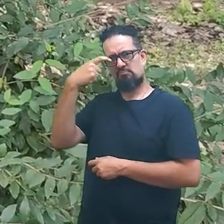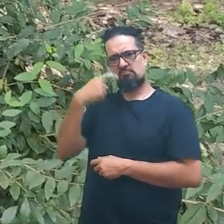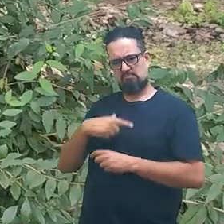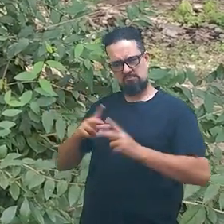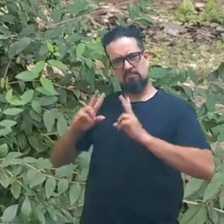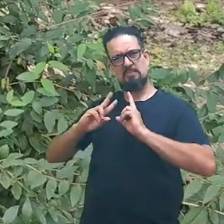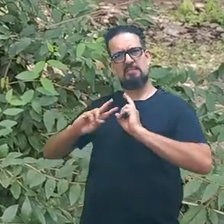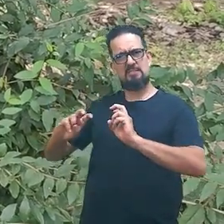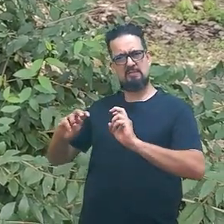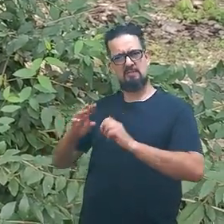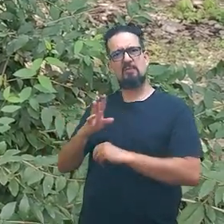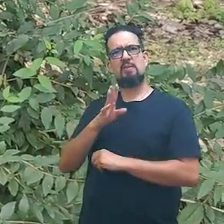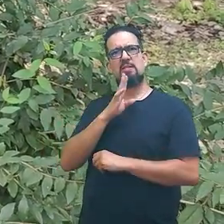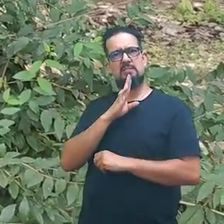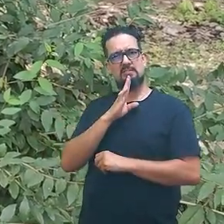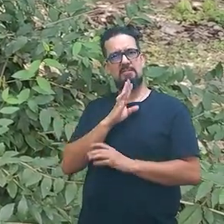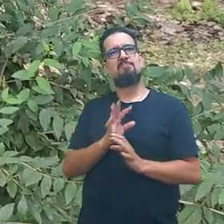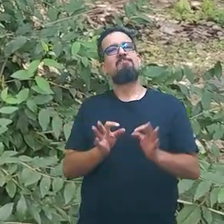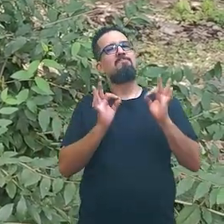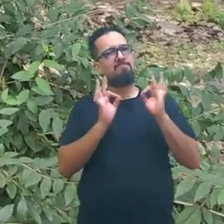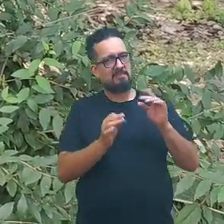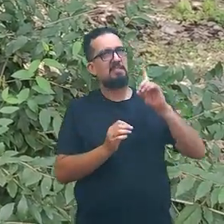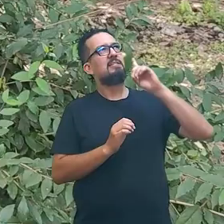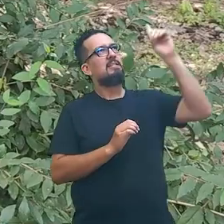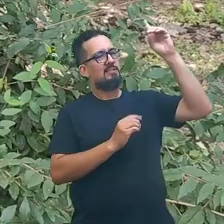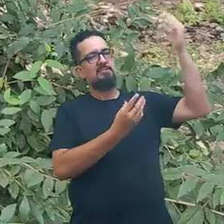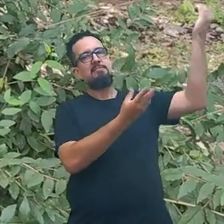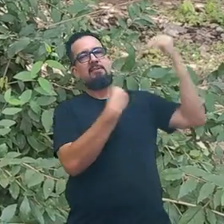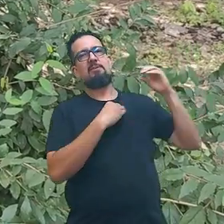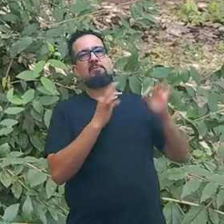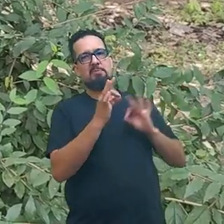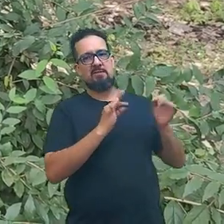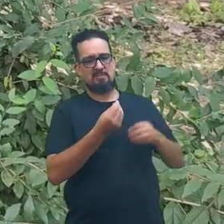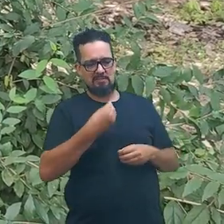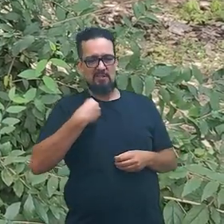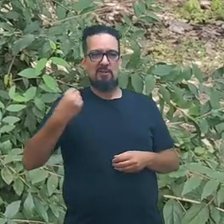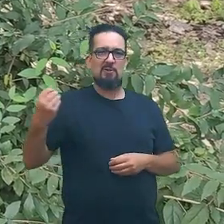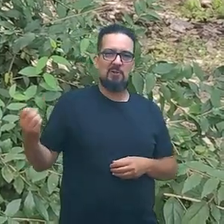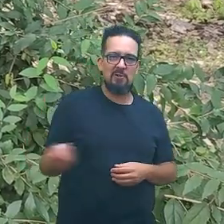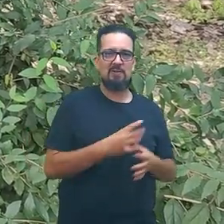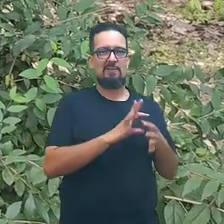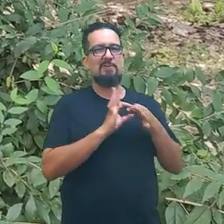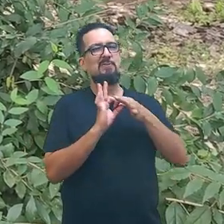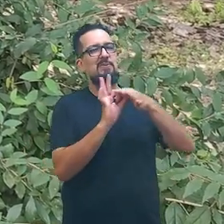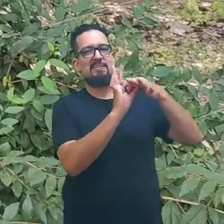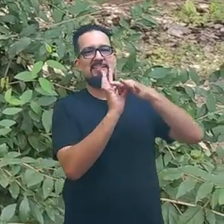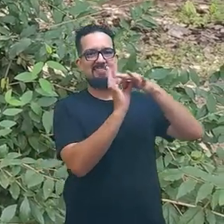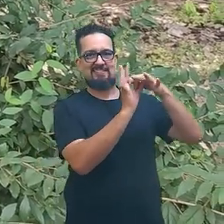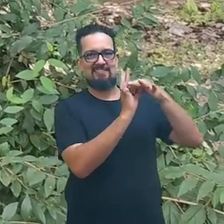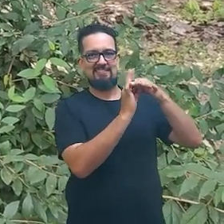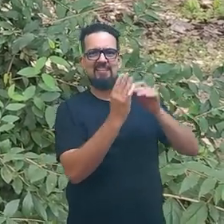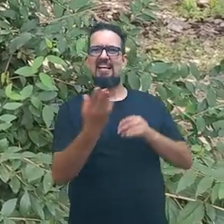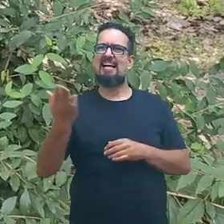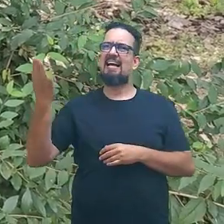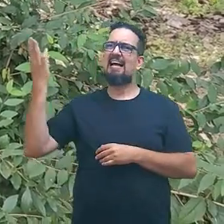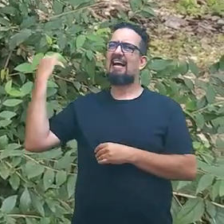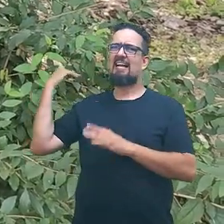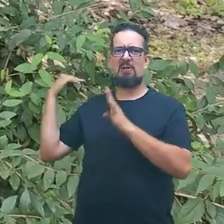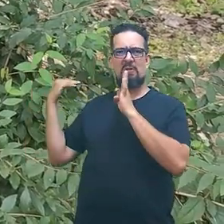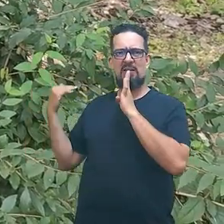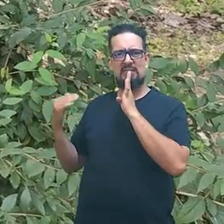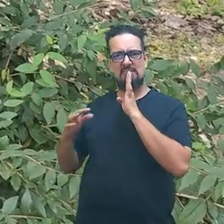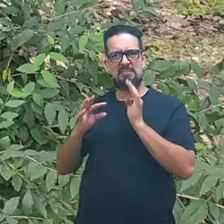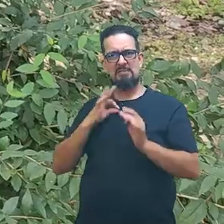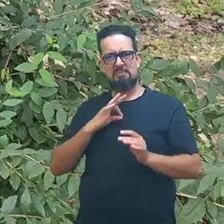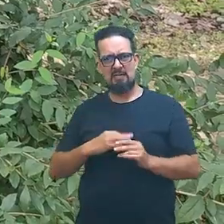descobrindo, realmente, Deus me preparou para ser nova aliança. E logo que, né, eu só conhecia ser irmãs e padre. Acho